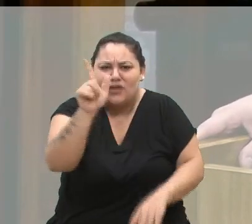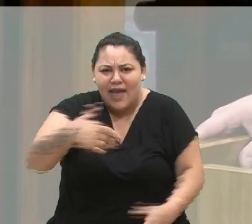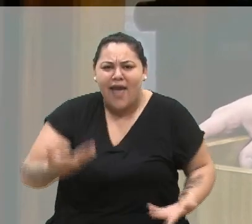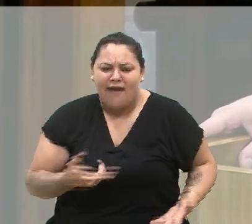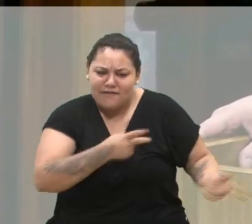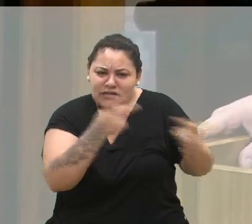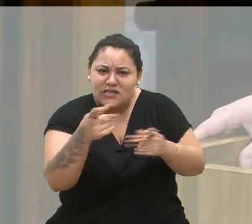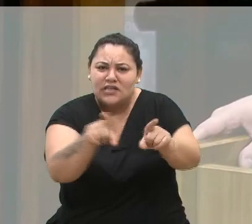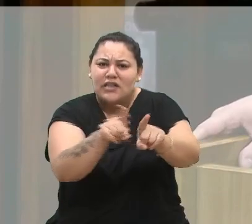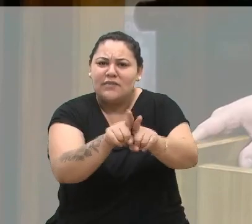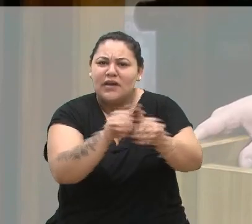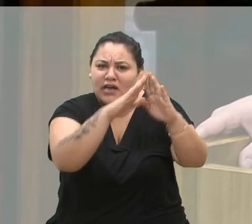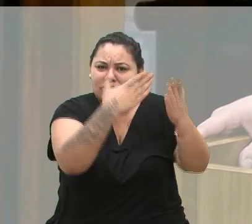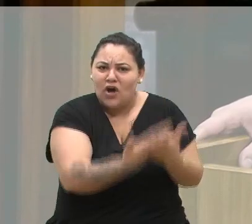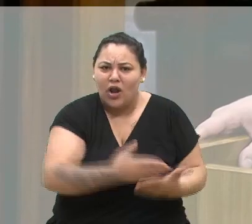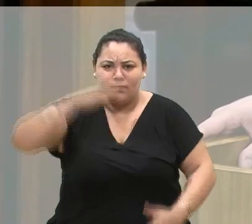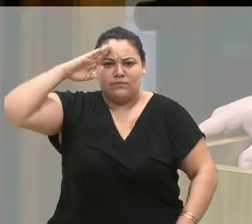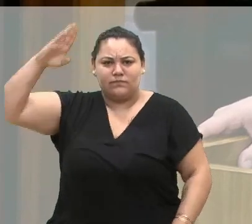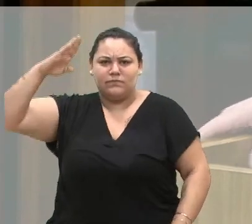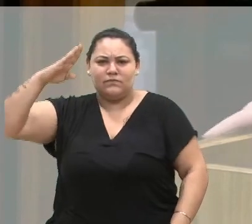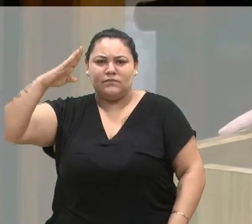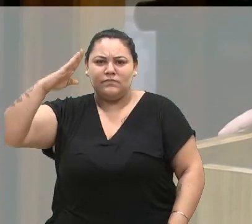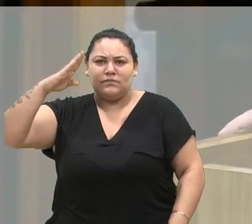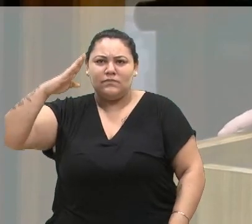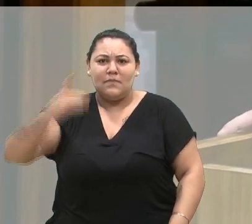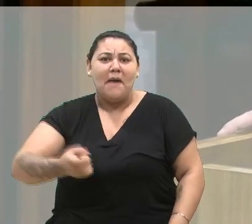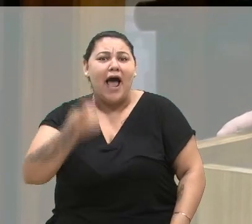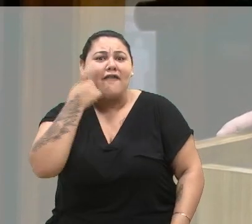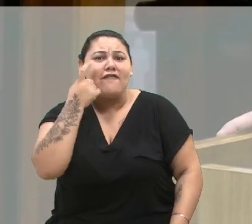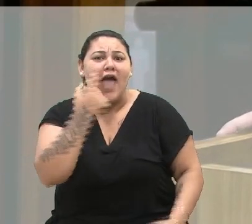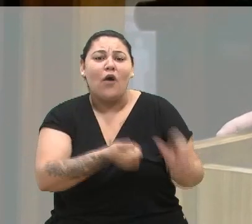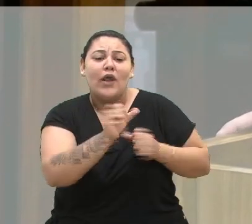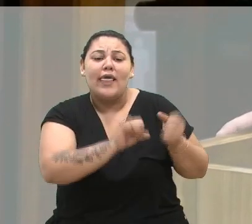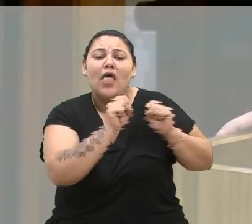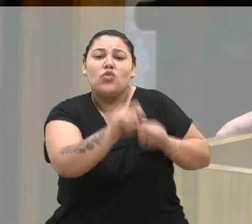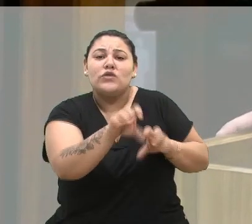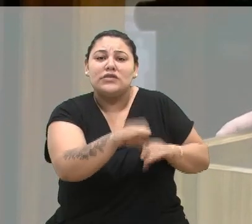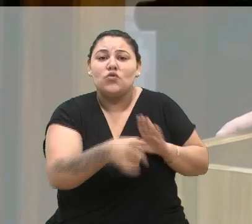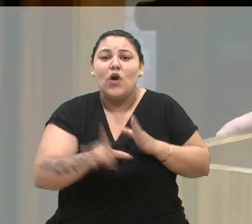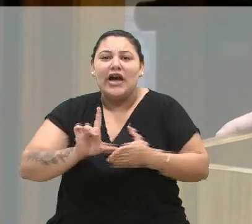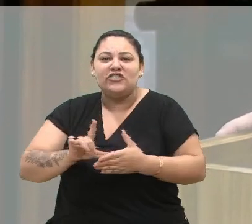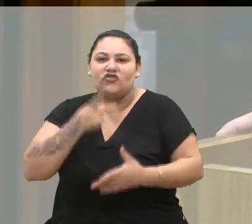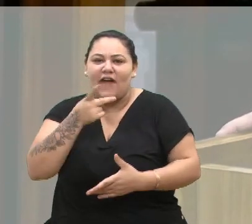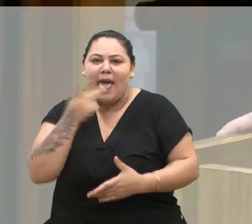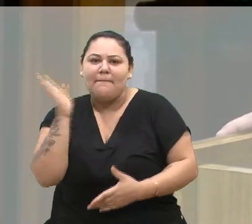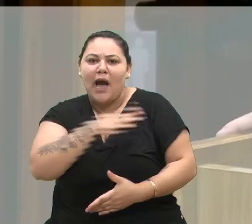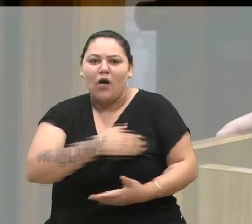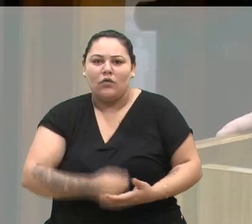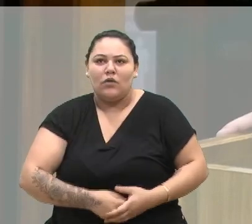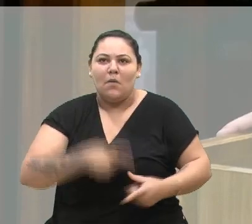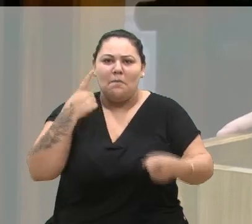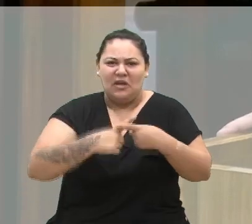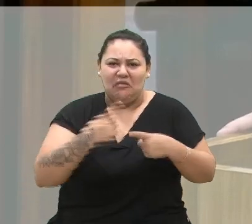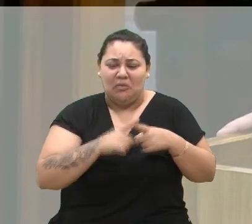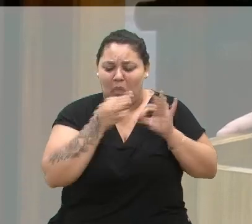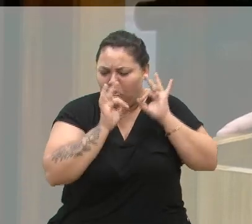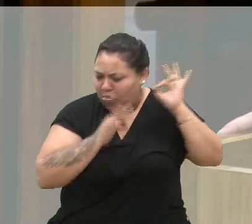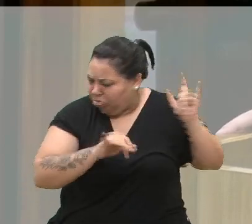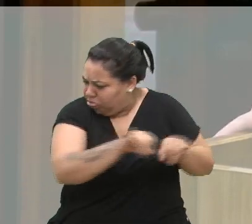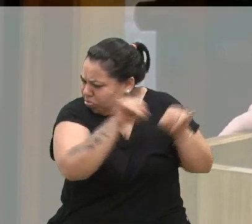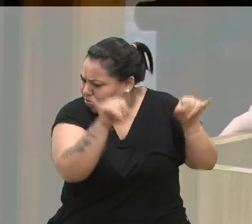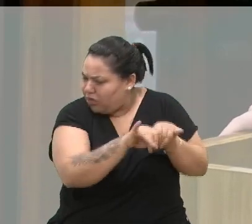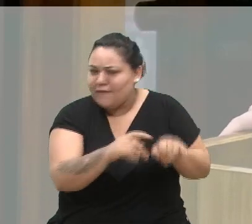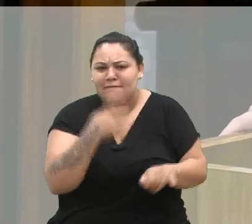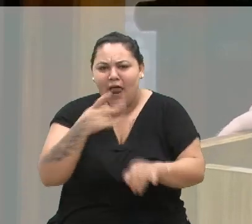visitem as escolas cívico-militares para verificar a qualidade de ensino. Porque ontem a baboseira que falaram naquele